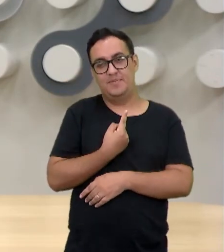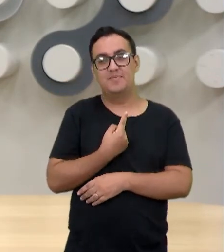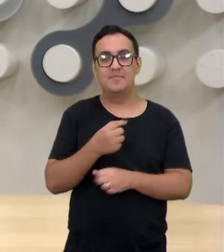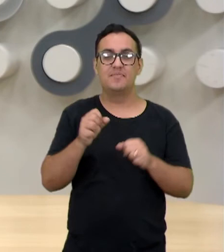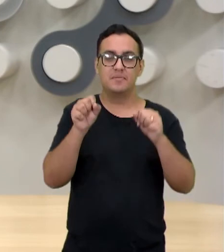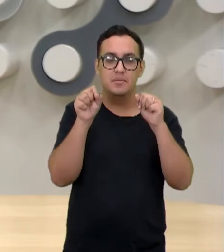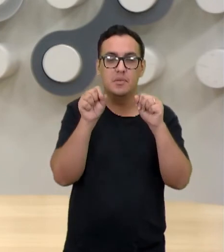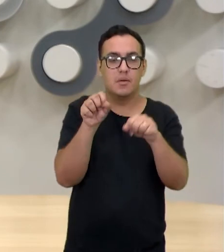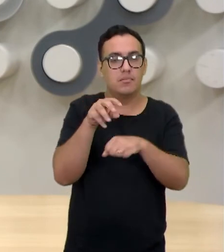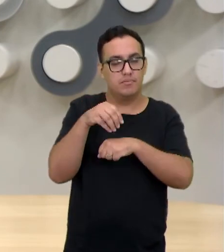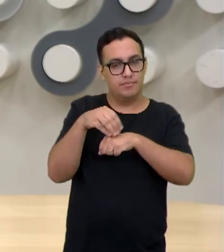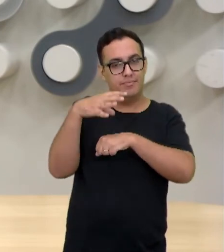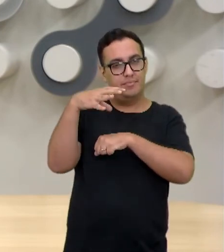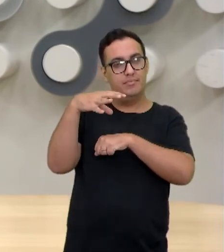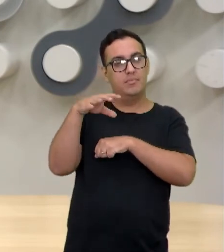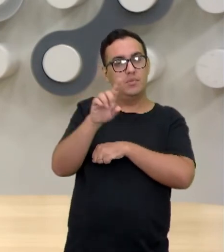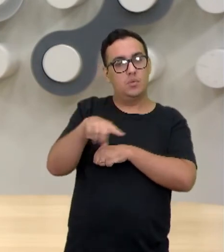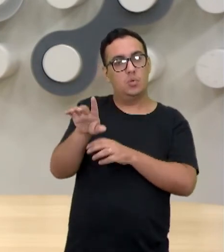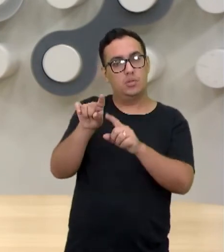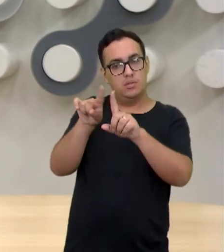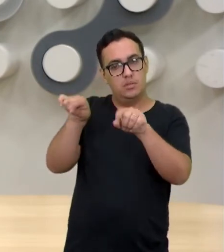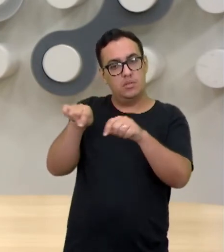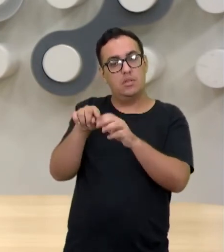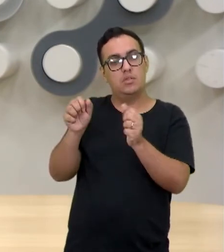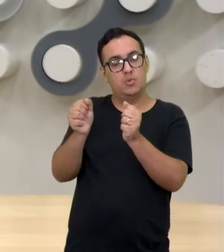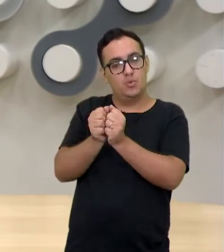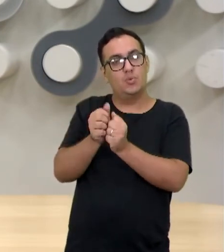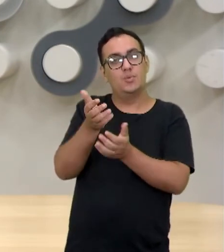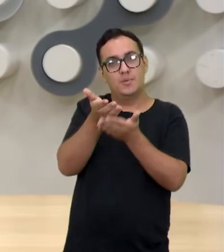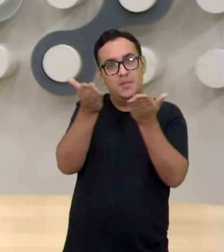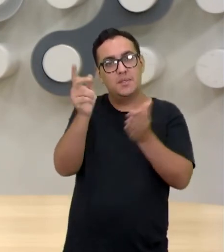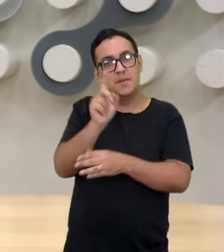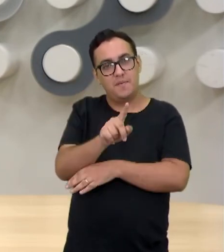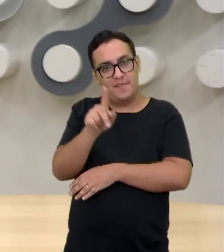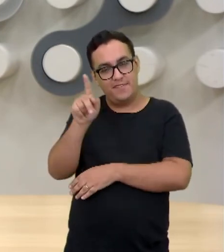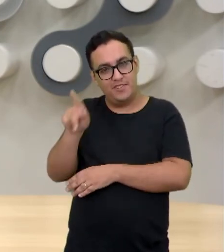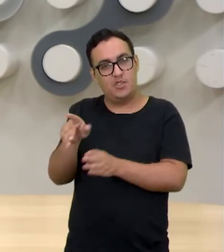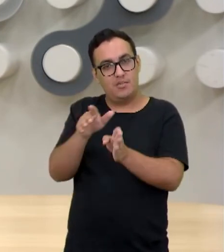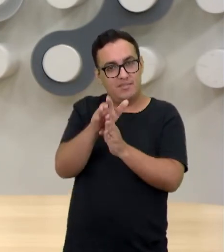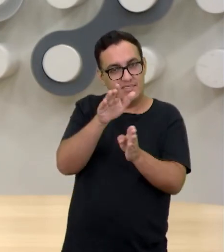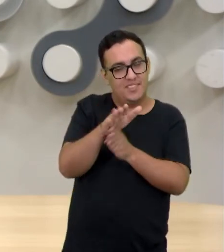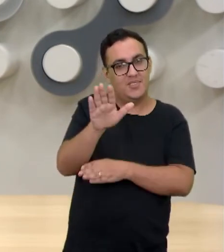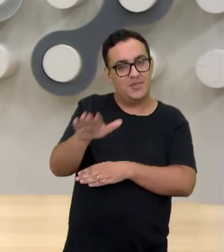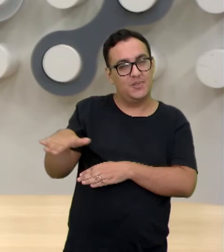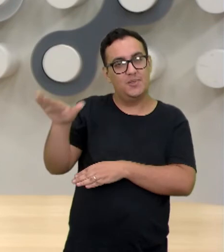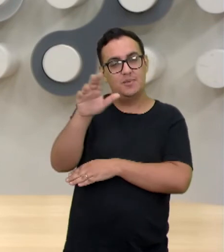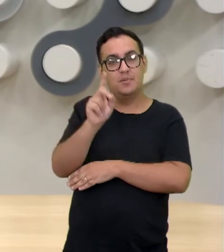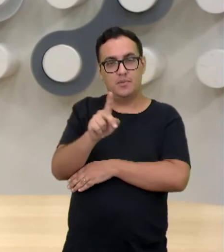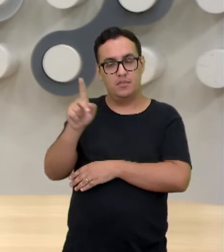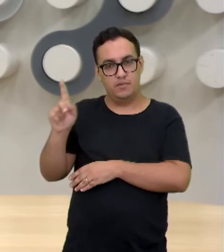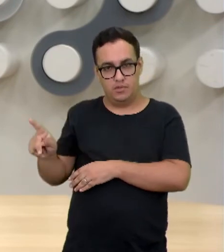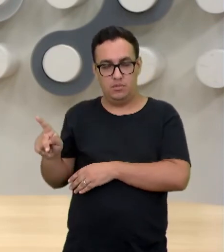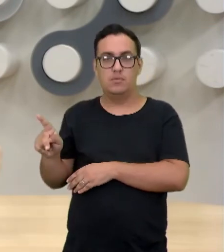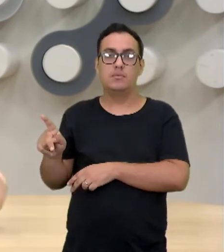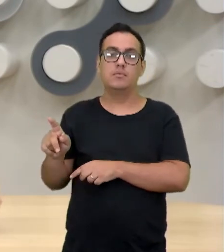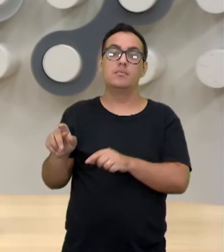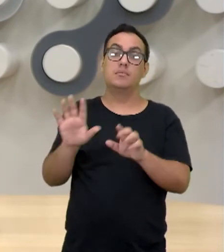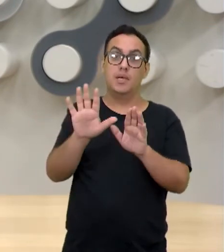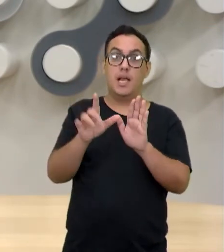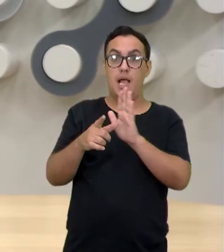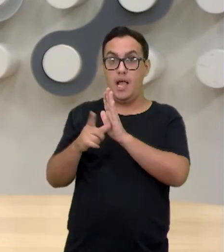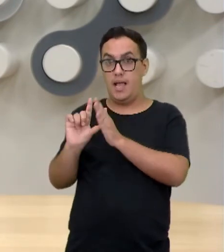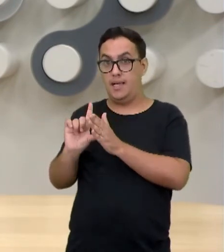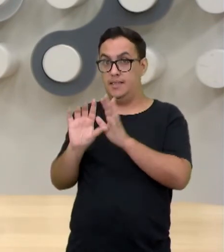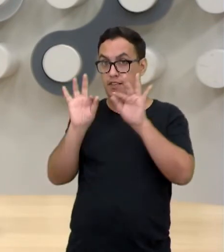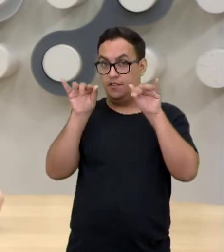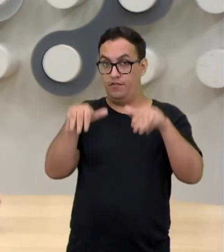podem compartilhar com a sala junto ao professor de vocês, com as orientações do professor ou professora. E, antes de